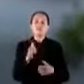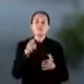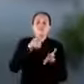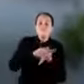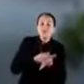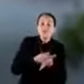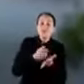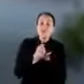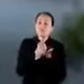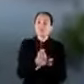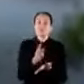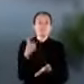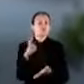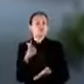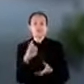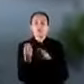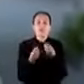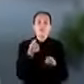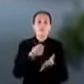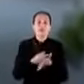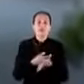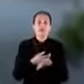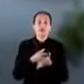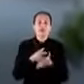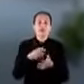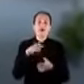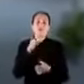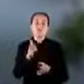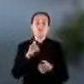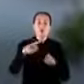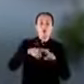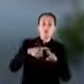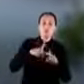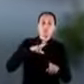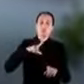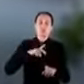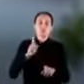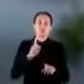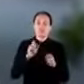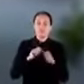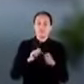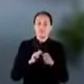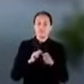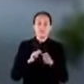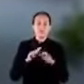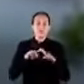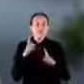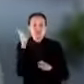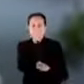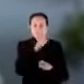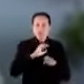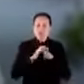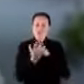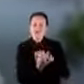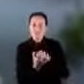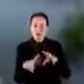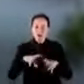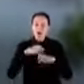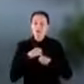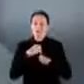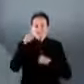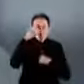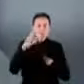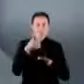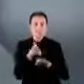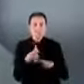prometeu um auxílio que não tem como pagar. Prometeu consulta particular que não vai conseguir fazer. Mas o pior foi ele estar com Covid desde o dia